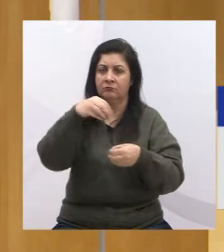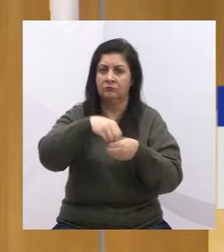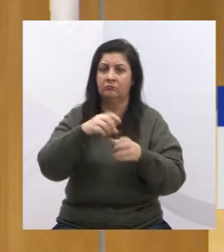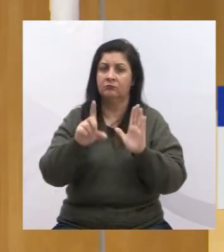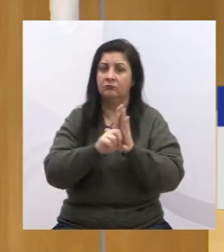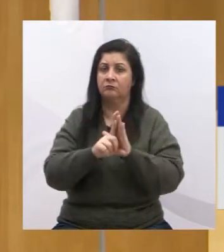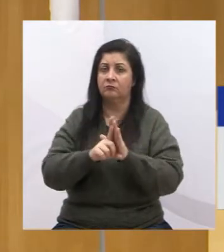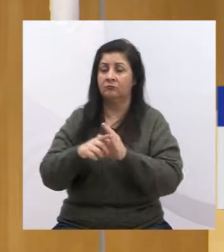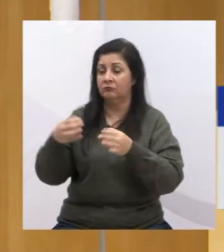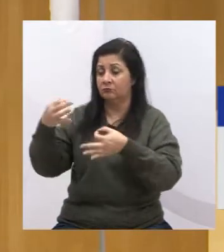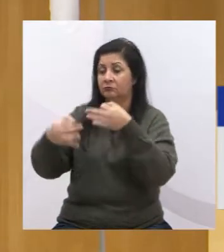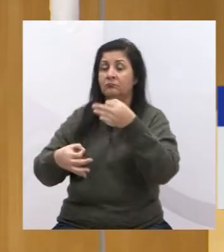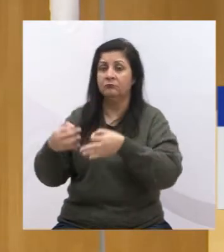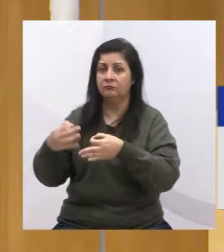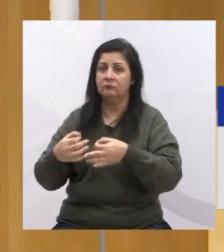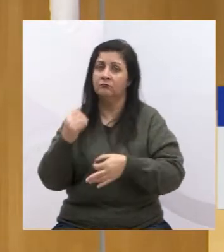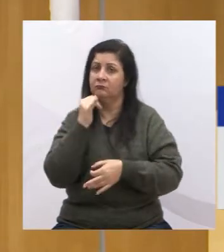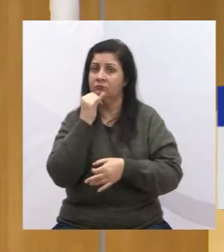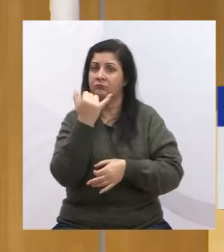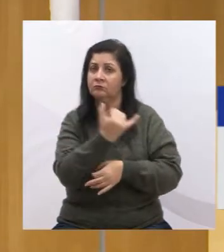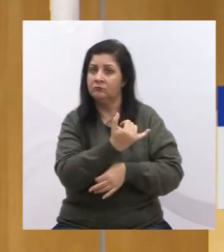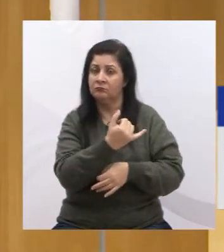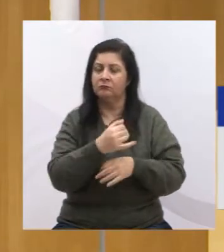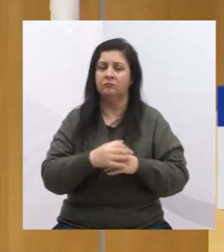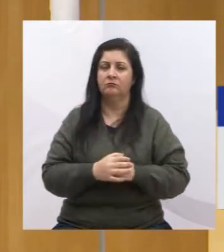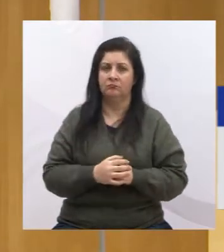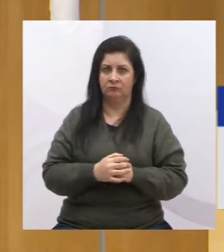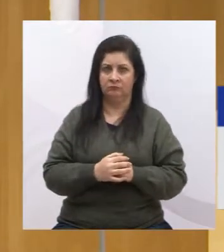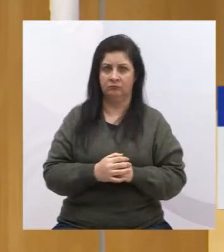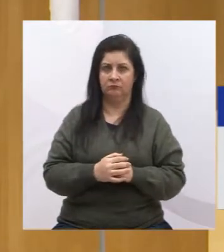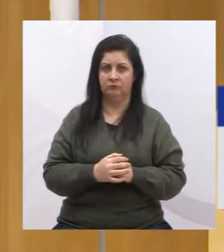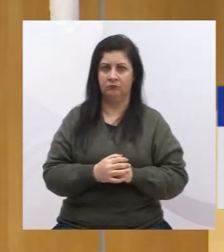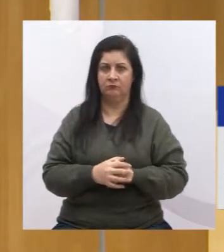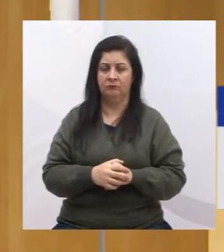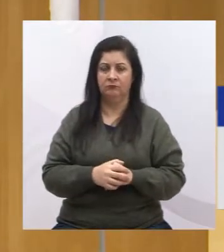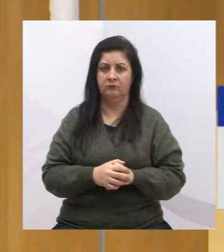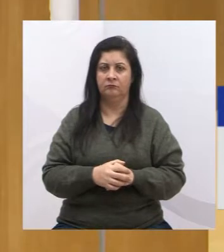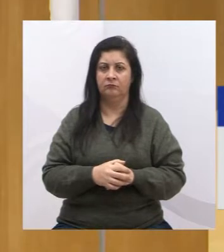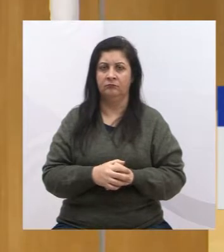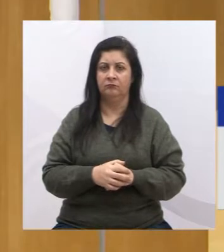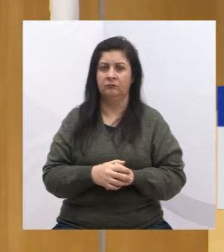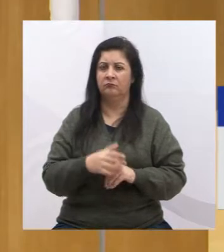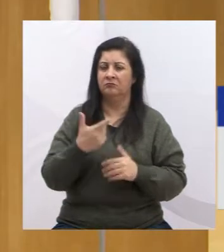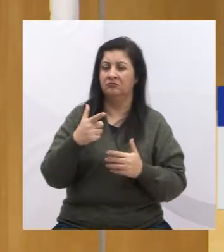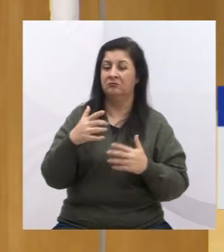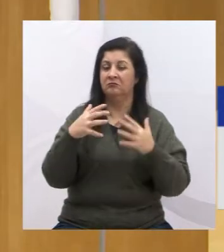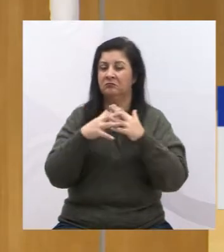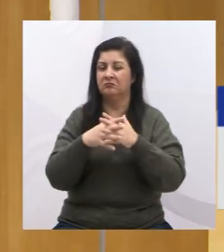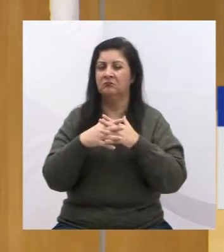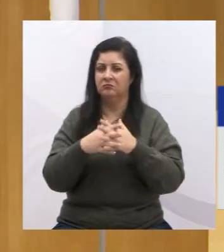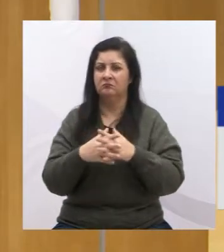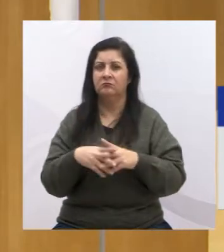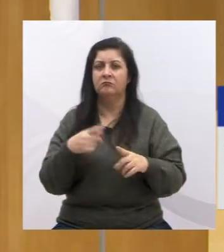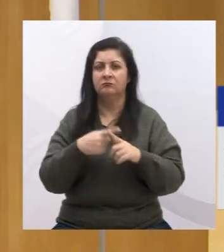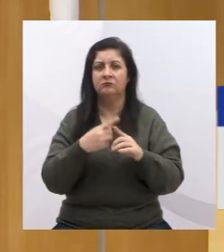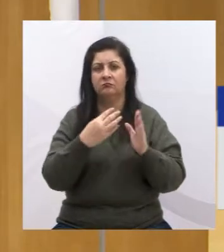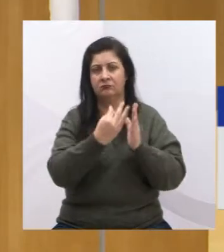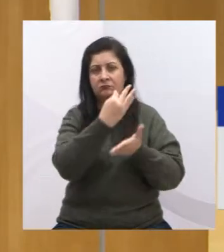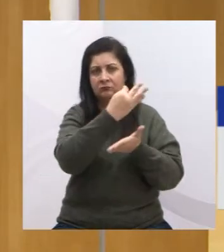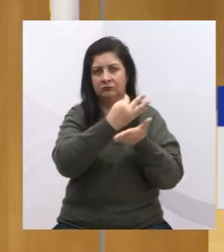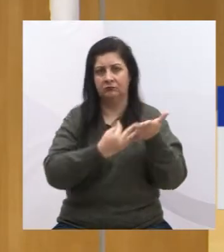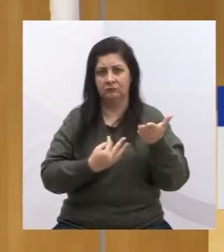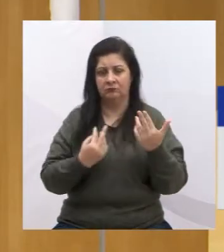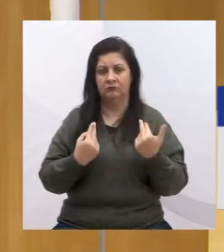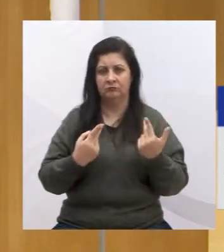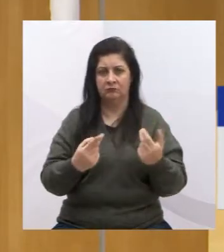jurídico da casa para evitar a dubiedade na interpretação, visto que se encontra no texto de igual teor